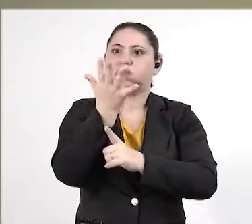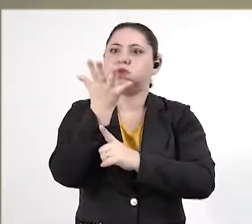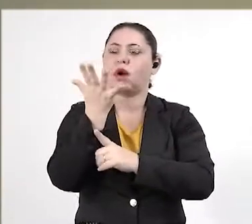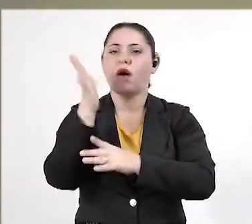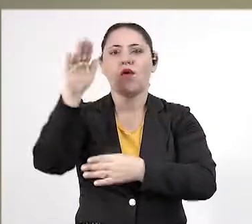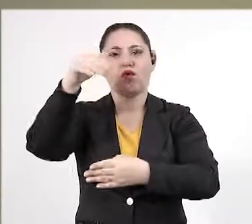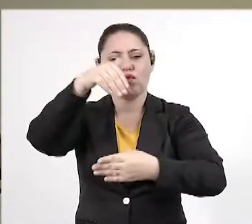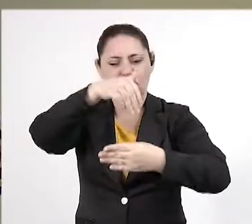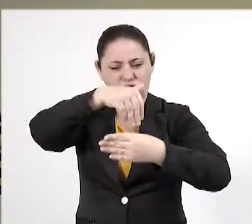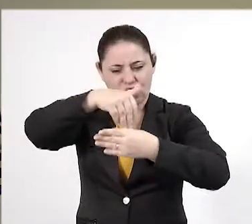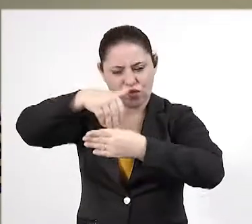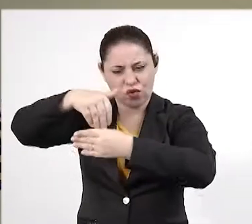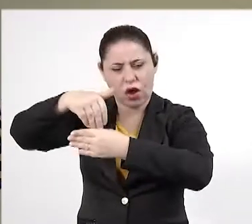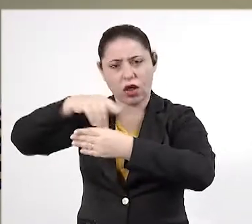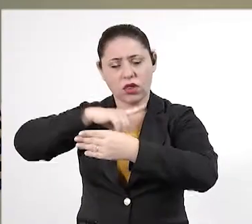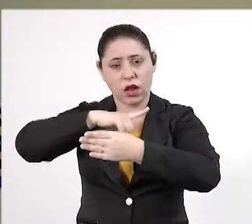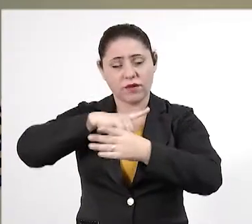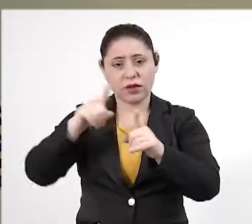alto de